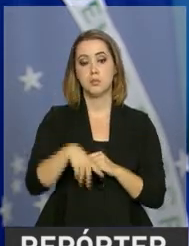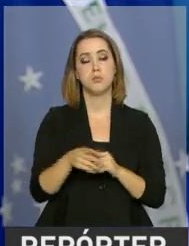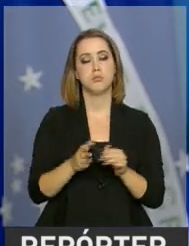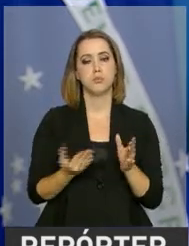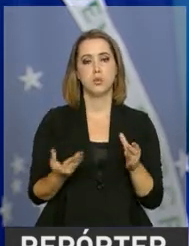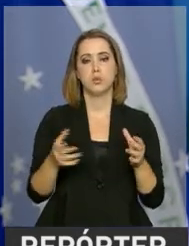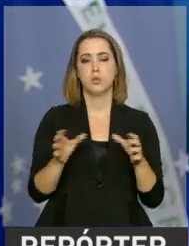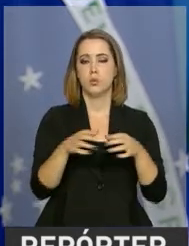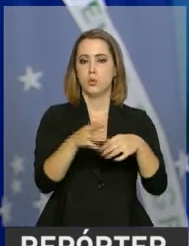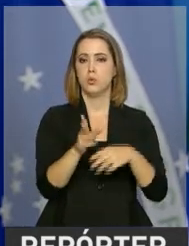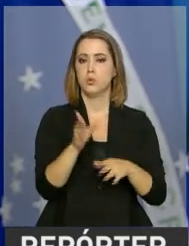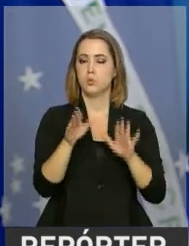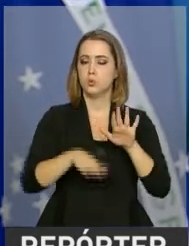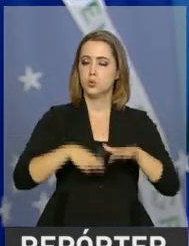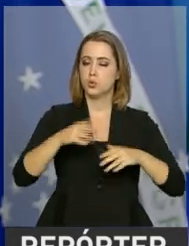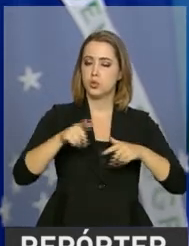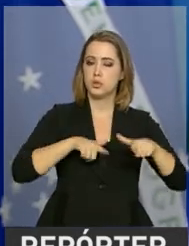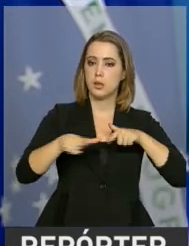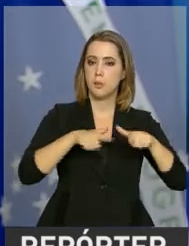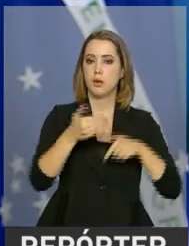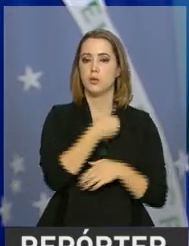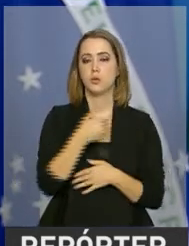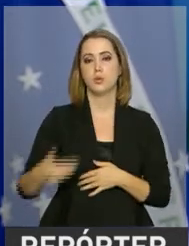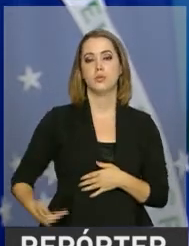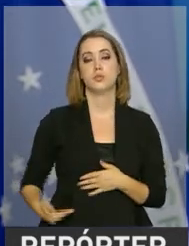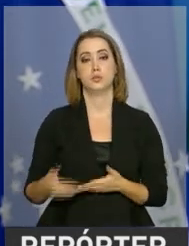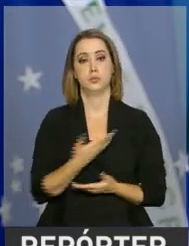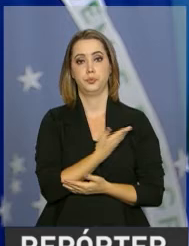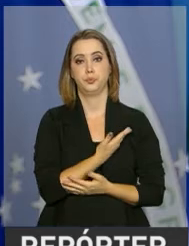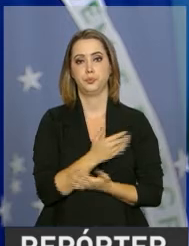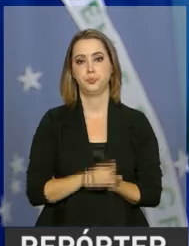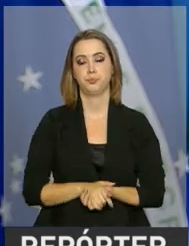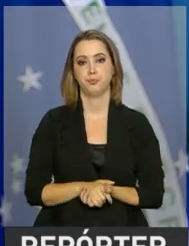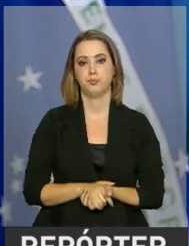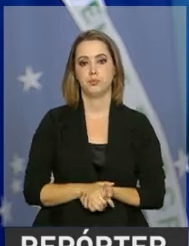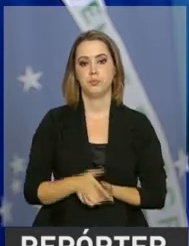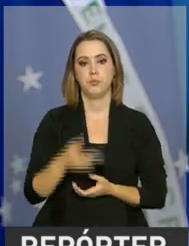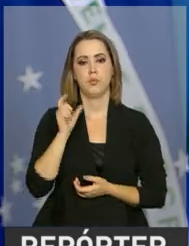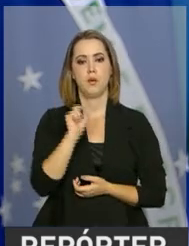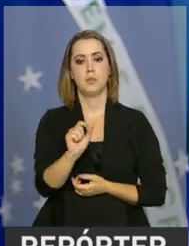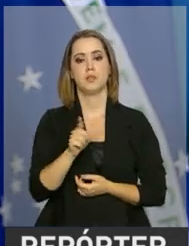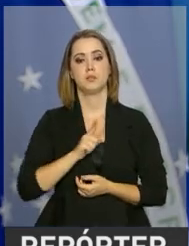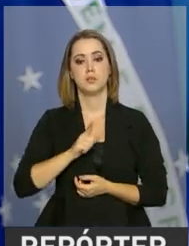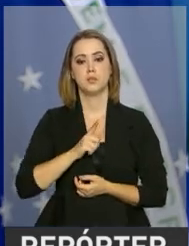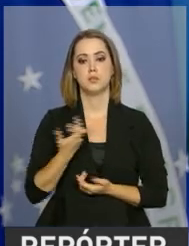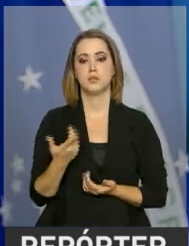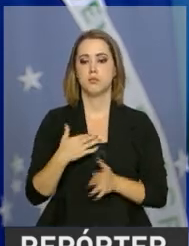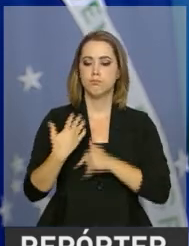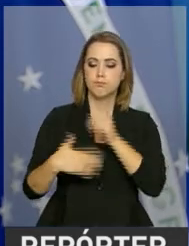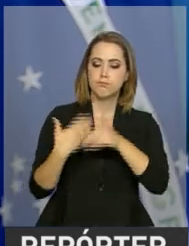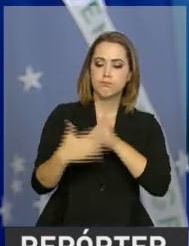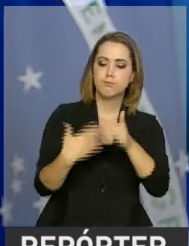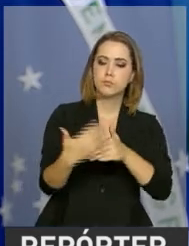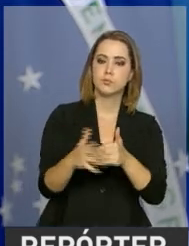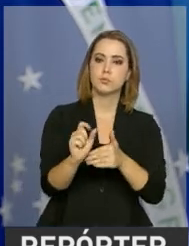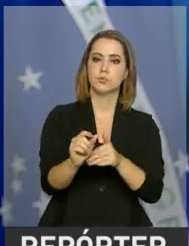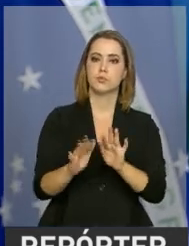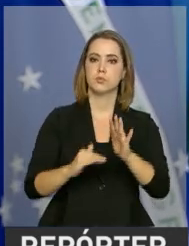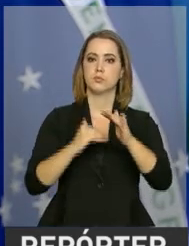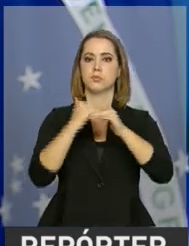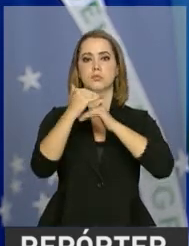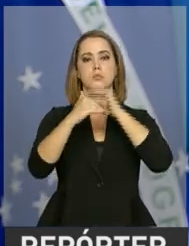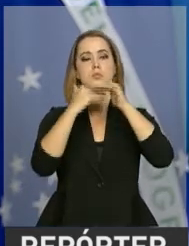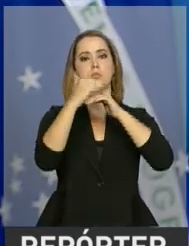das ações do governo para combater a recessão para obter precisamente o desenvolvimento eo crescimento